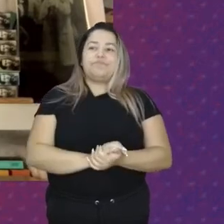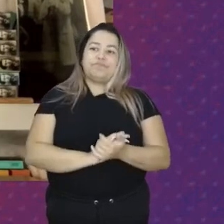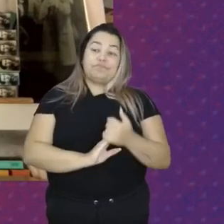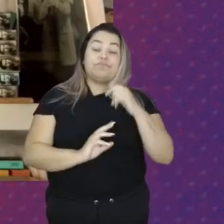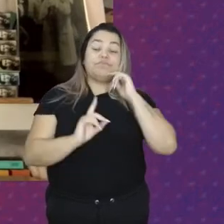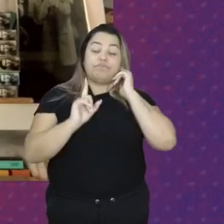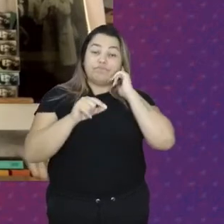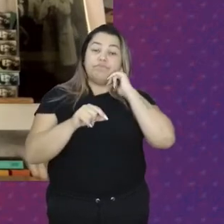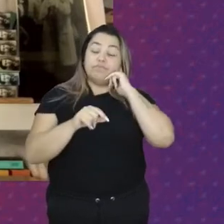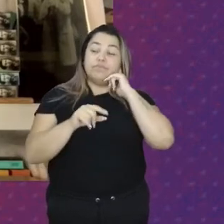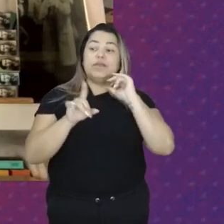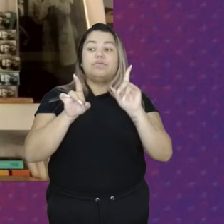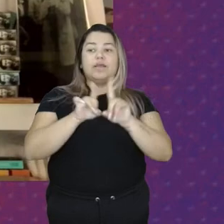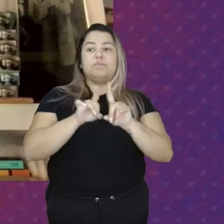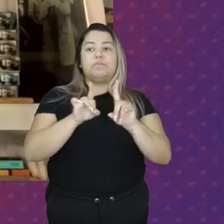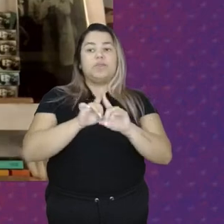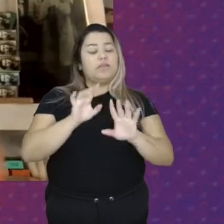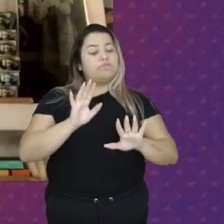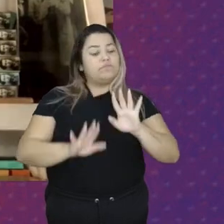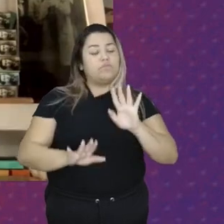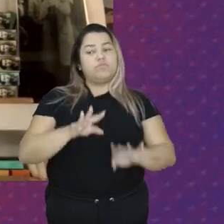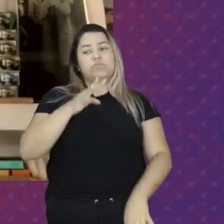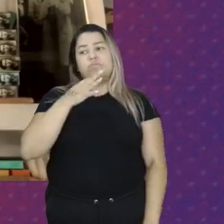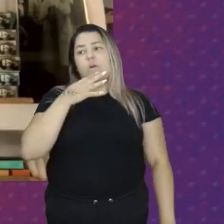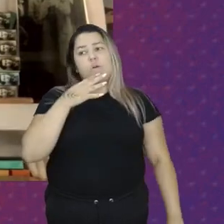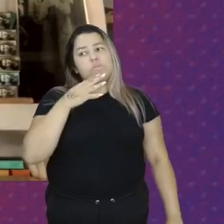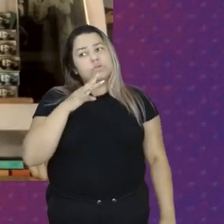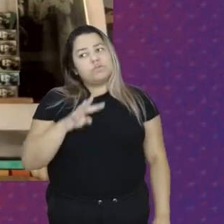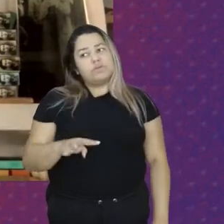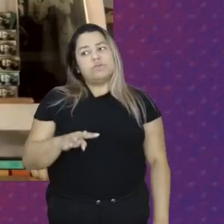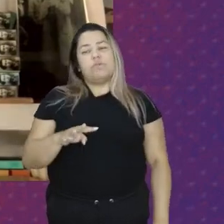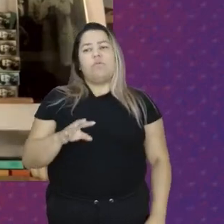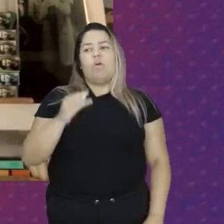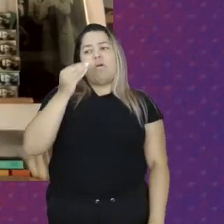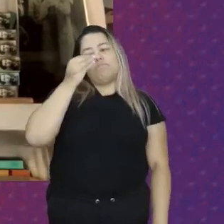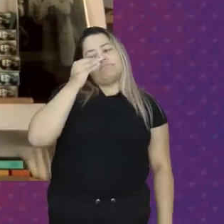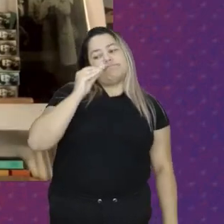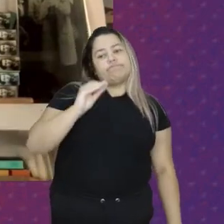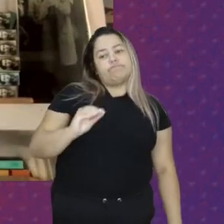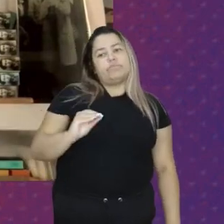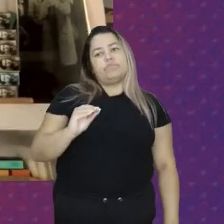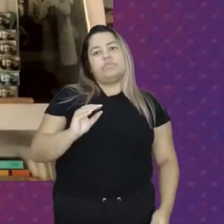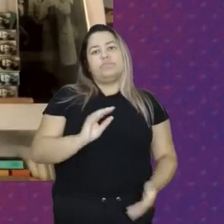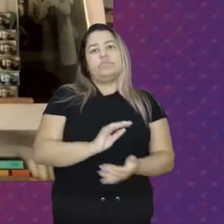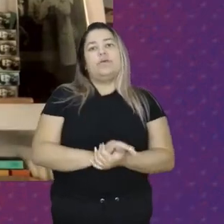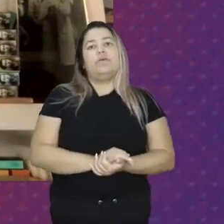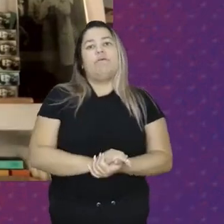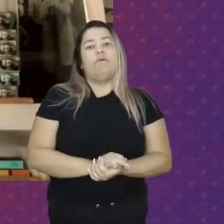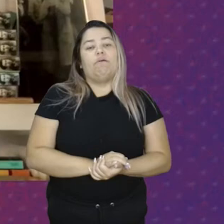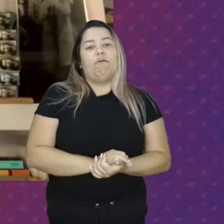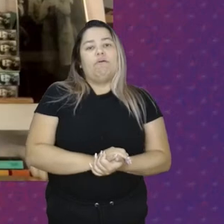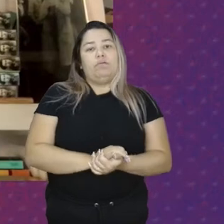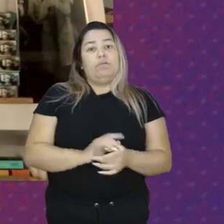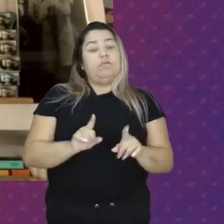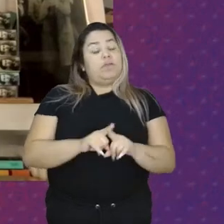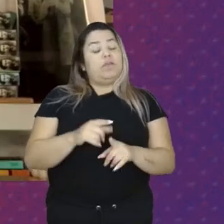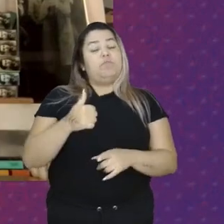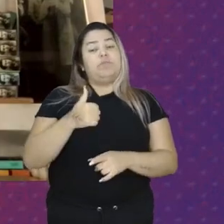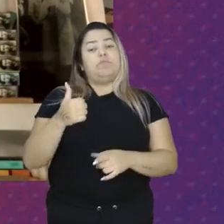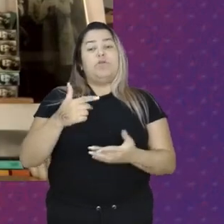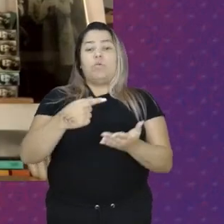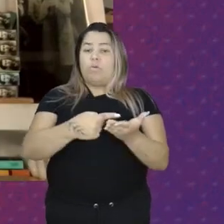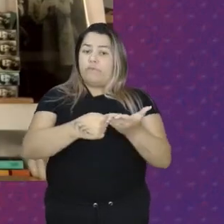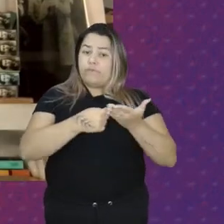são muitas vezes desconhecidas ou são ignoradas. Então eu, em primeiro lugar,